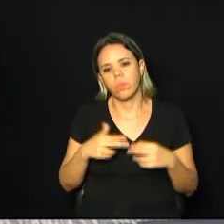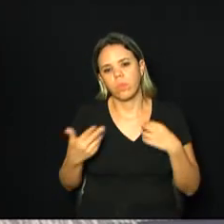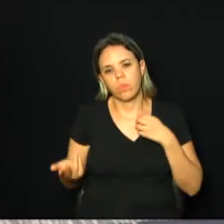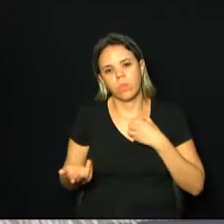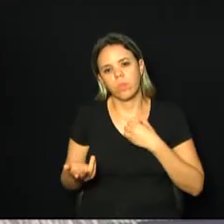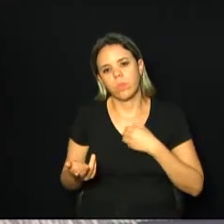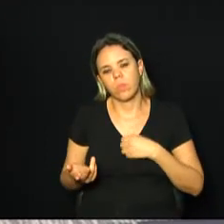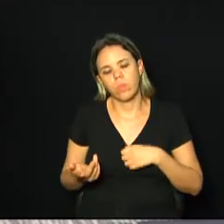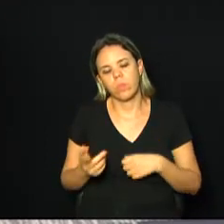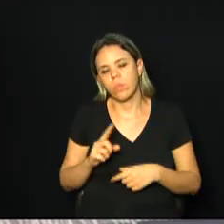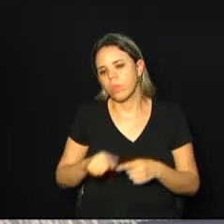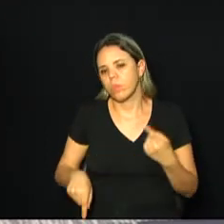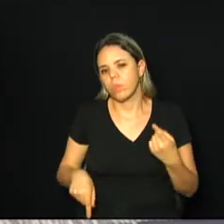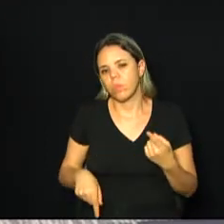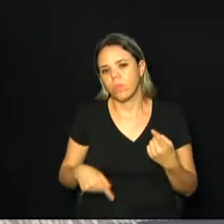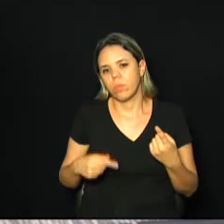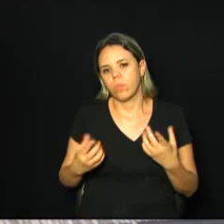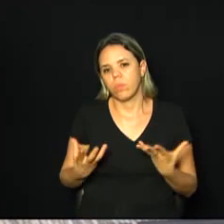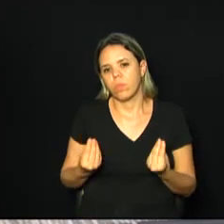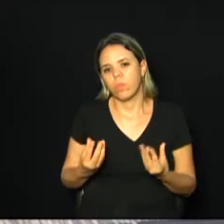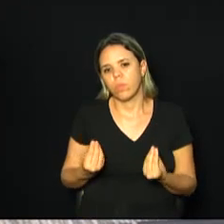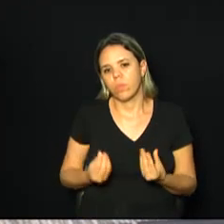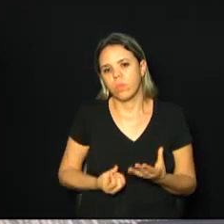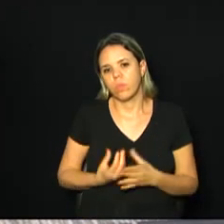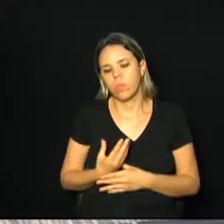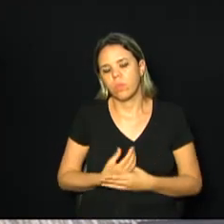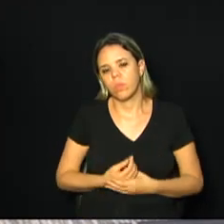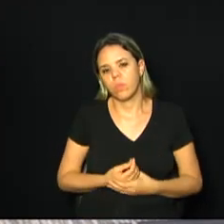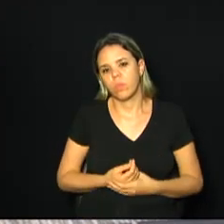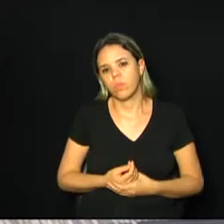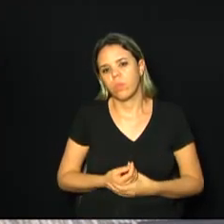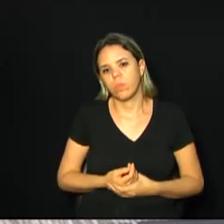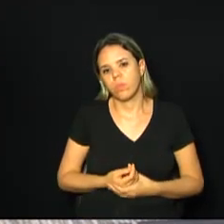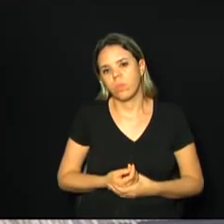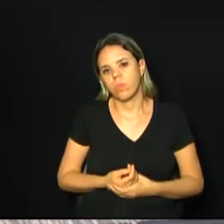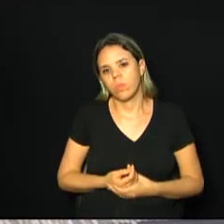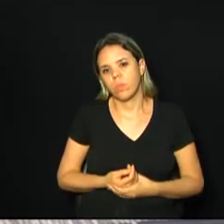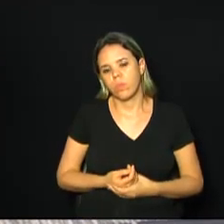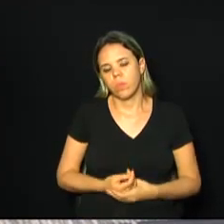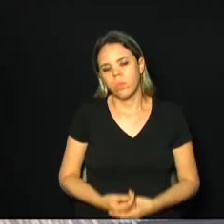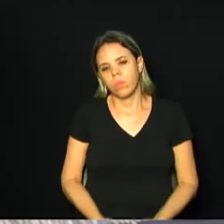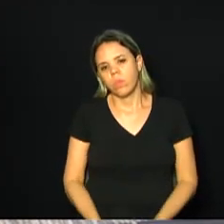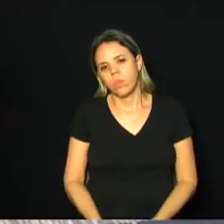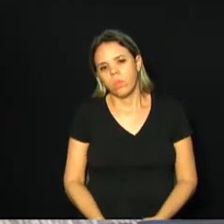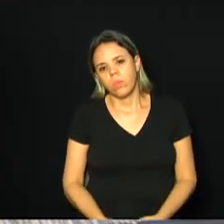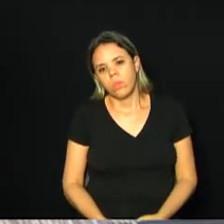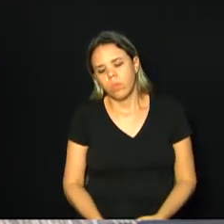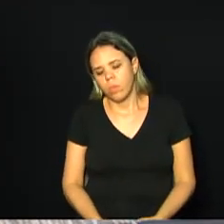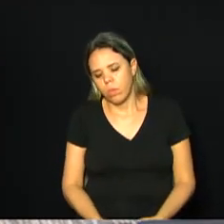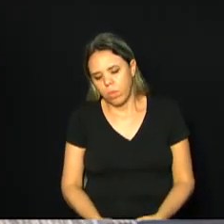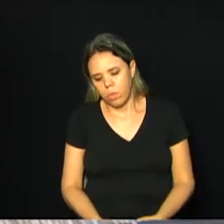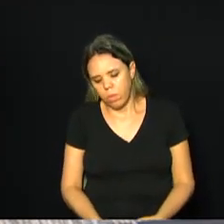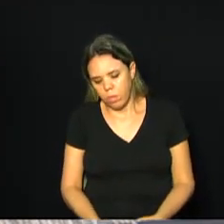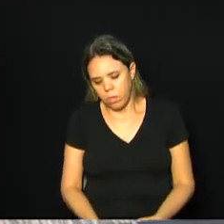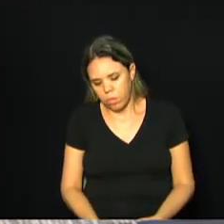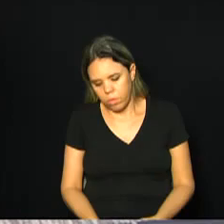E isso não é incomum. Acontece tanto, né? Tanto. Vereador, fica à vontade.